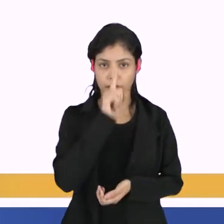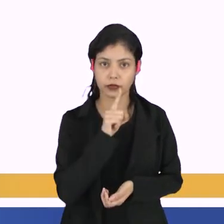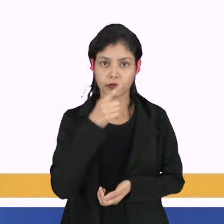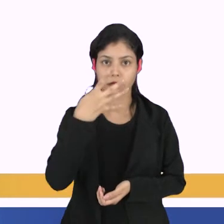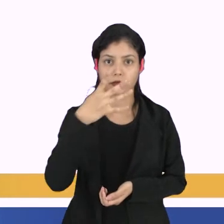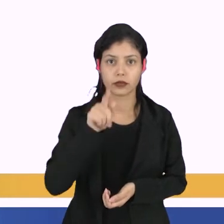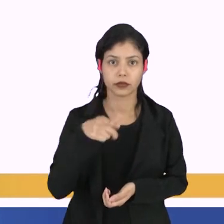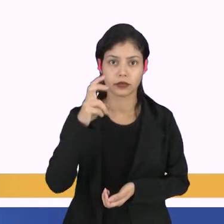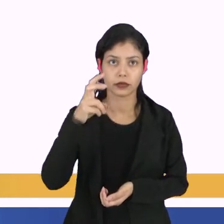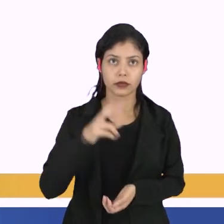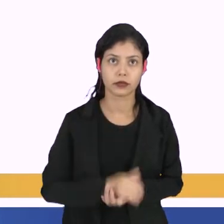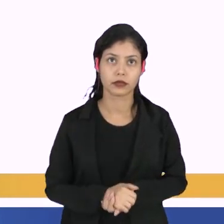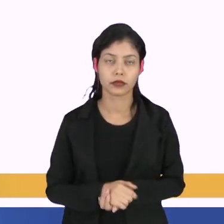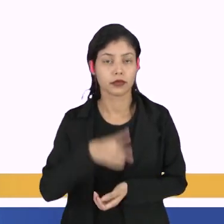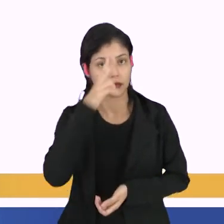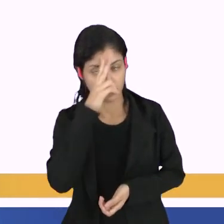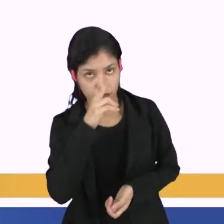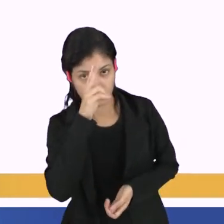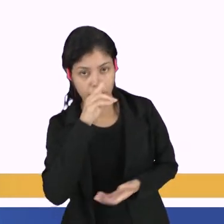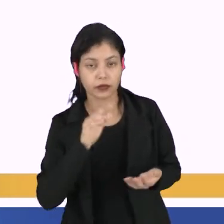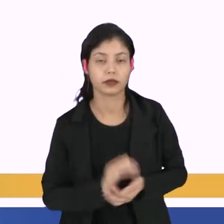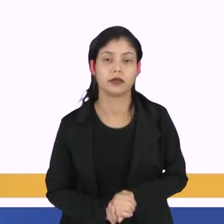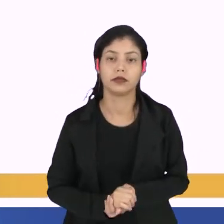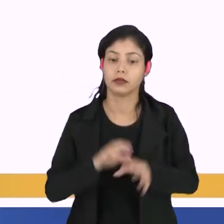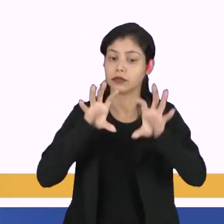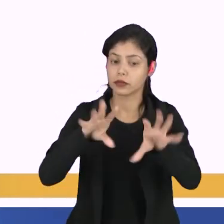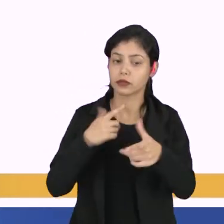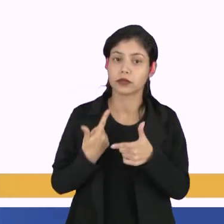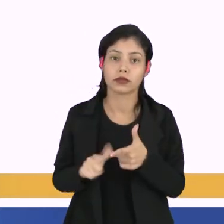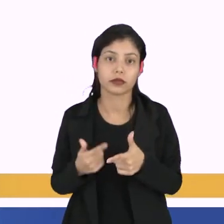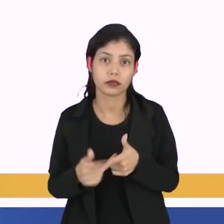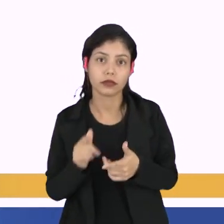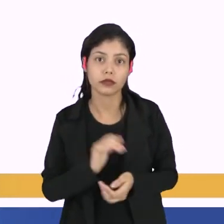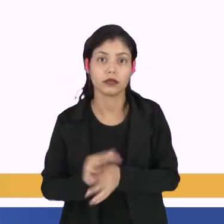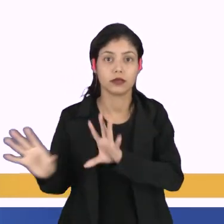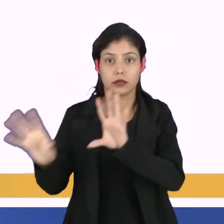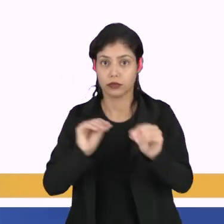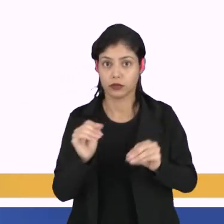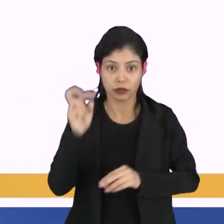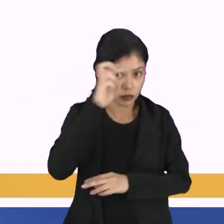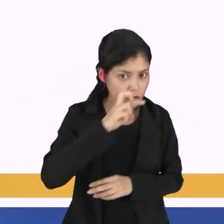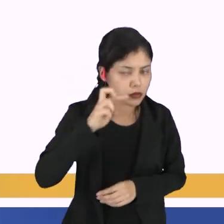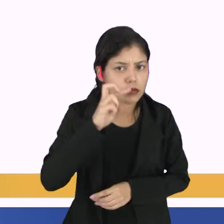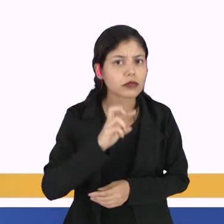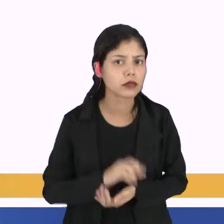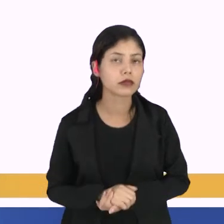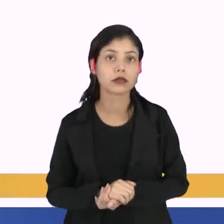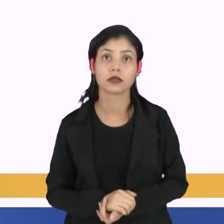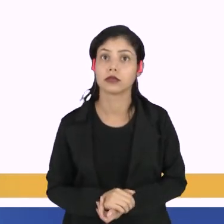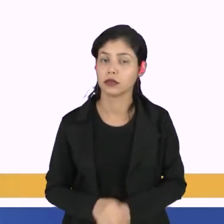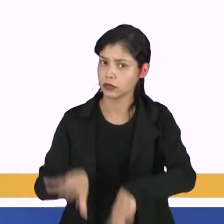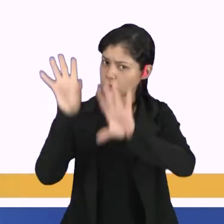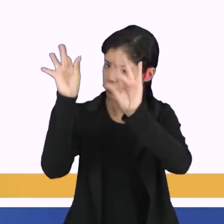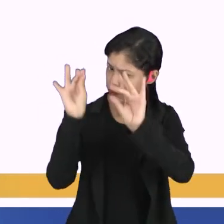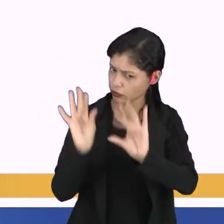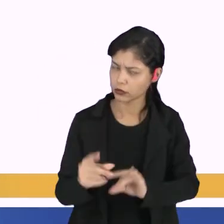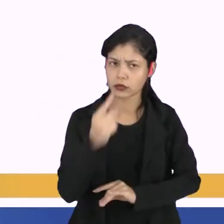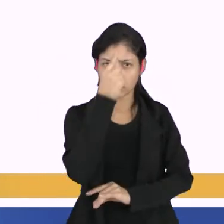4,5. Mas vale ressaltar que a situação problema, ela colocou uma observação, que